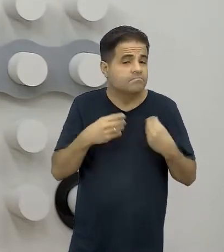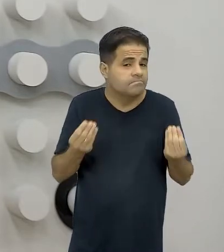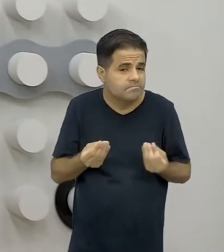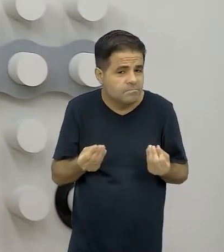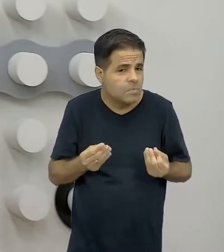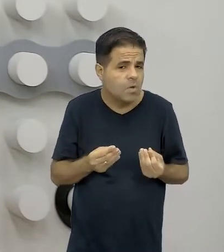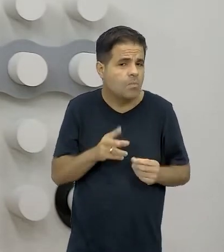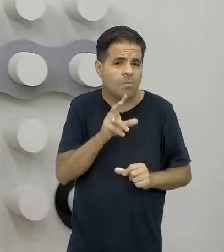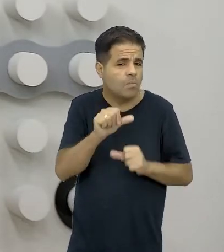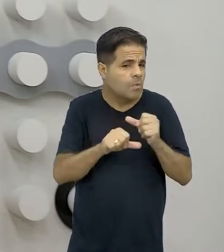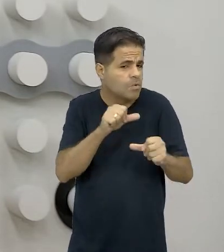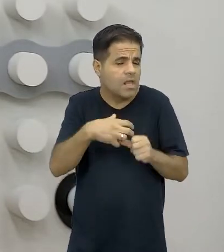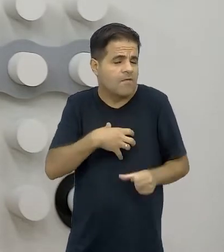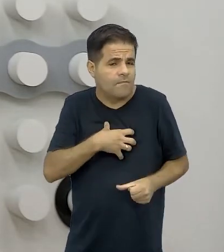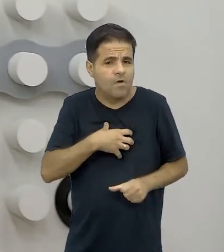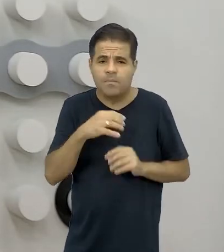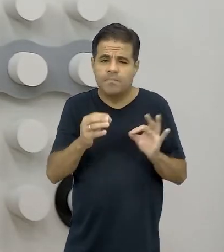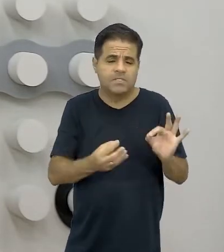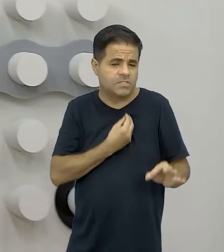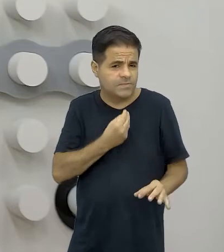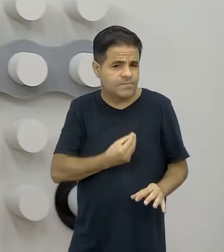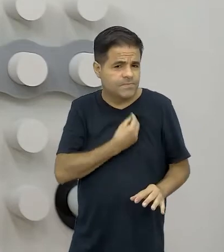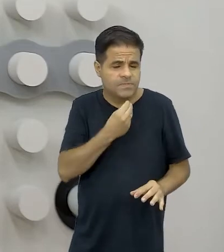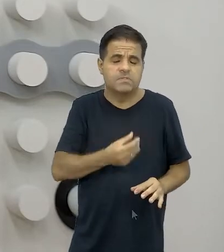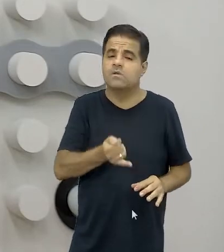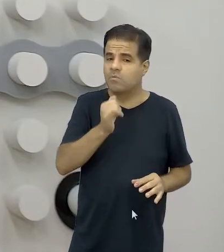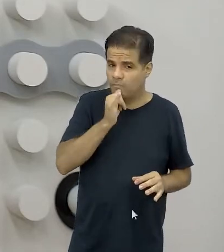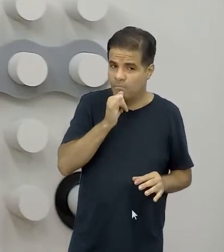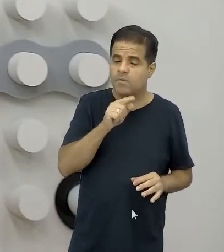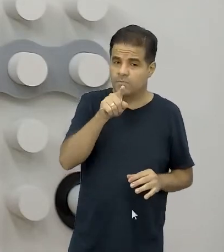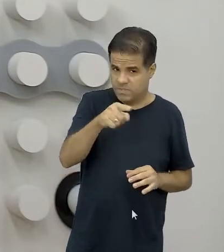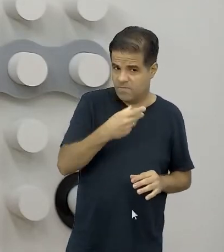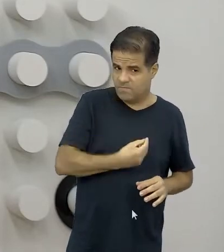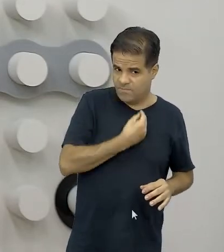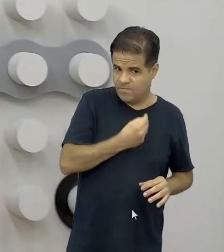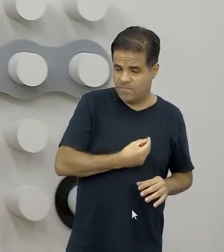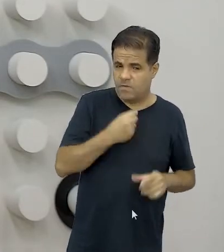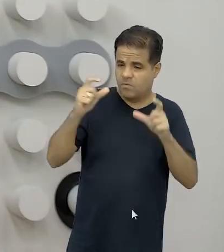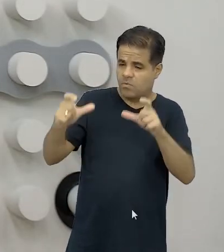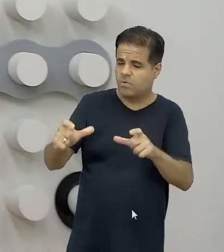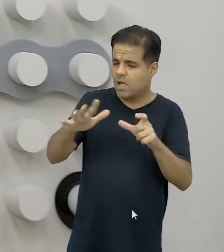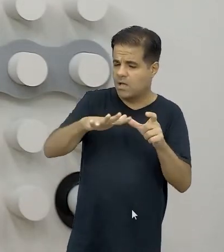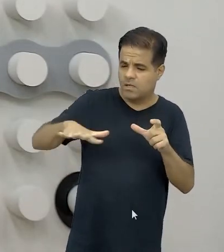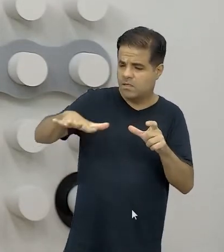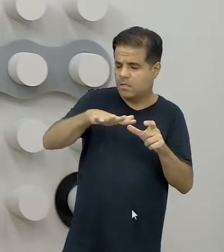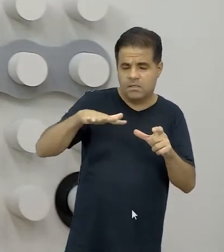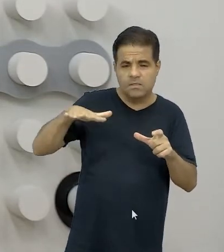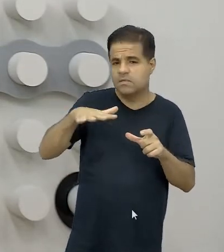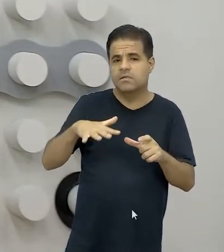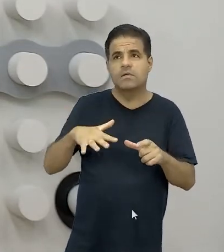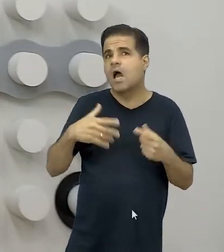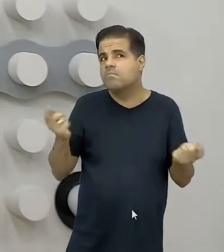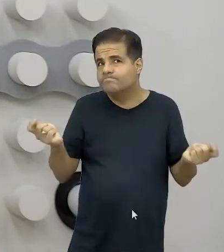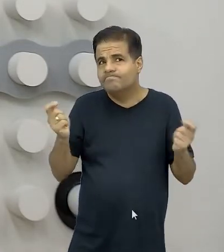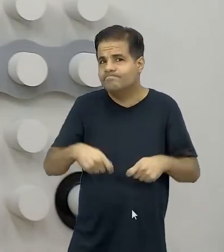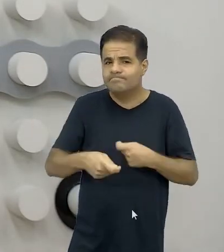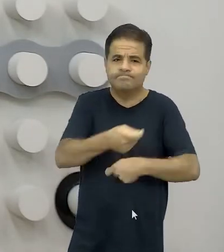assim mudar uma forma de vida, né? Então, por exemplo, se você vive num determinado meio, com determinadas